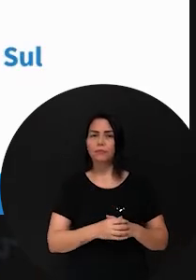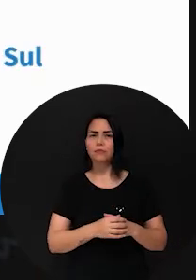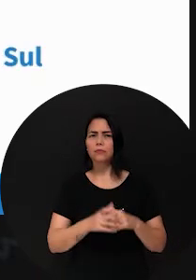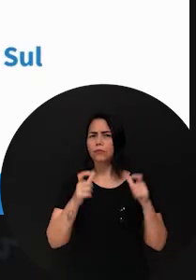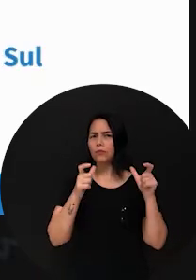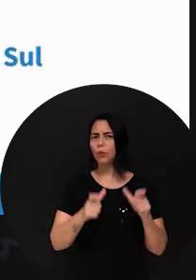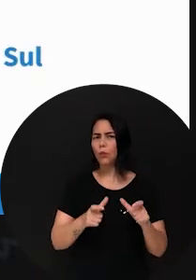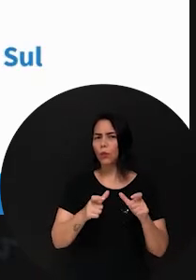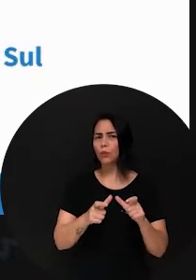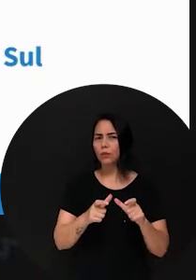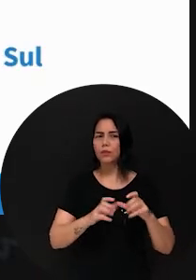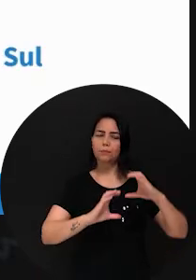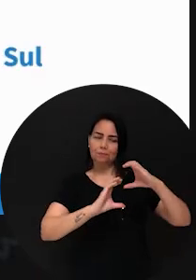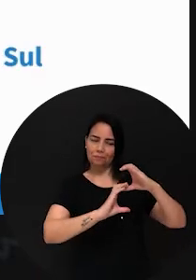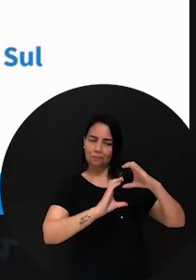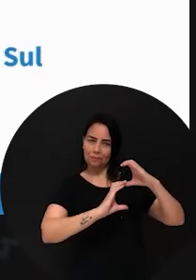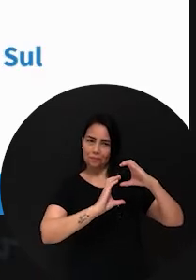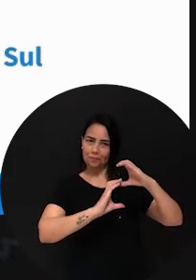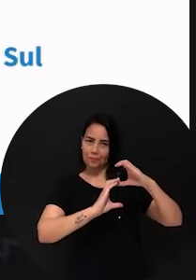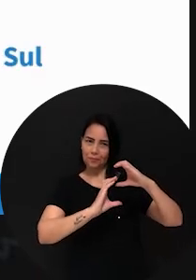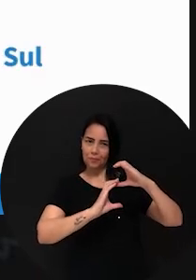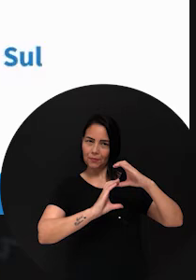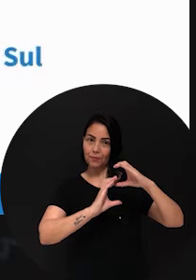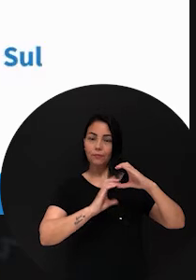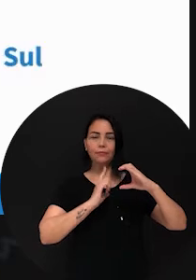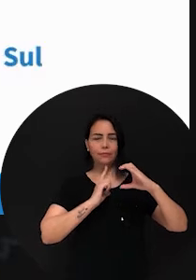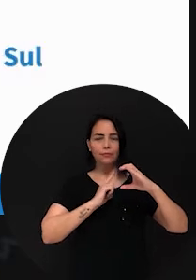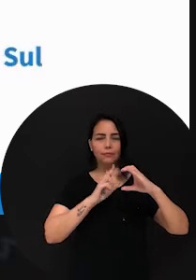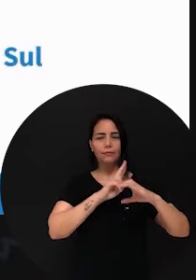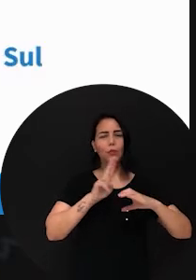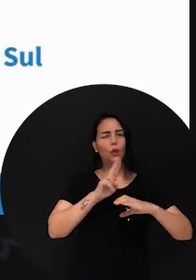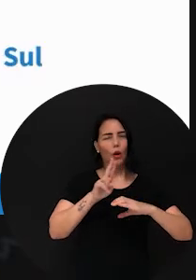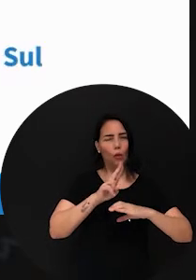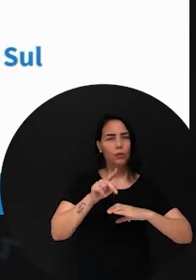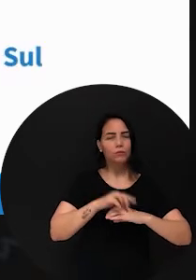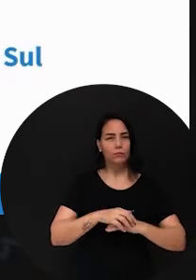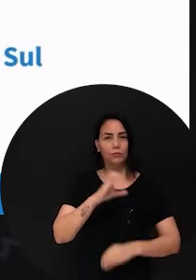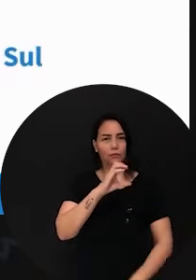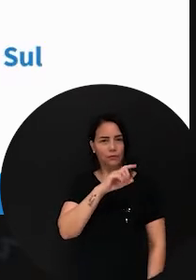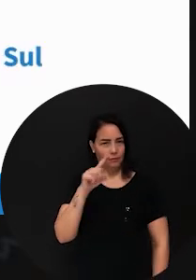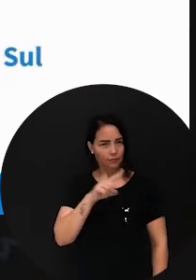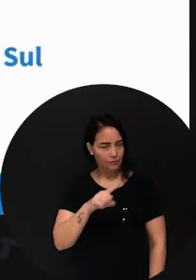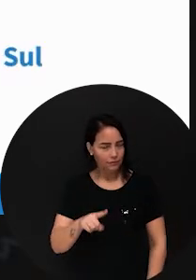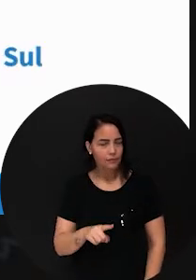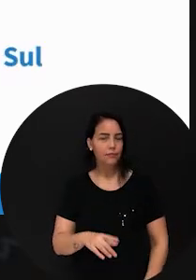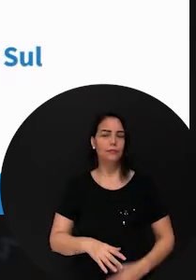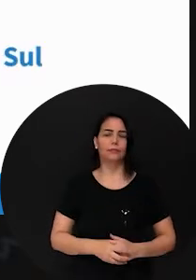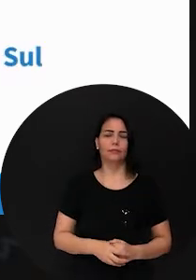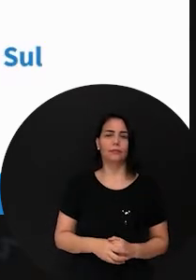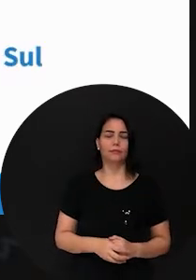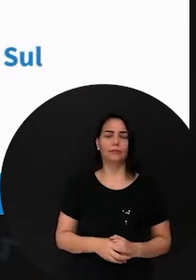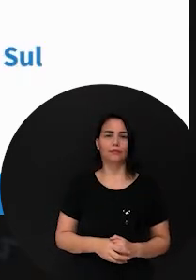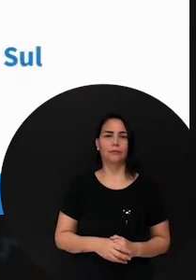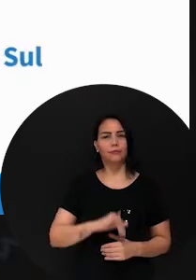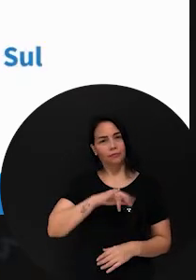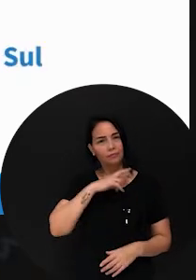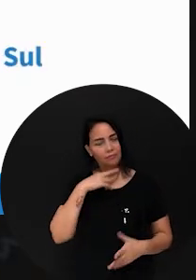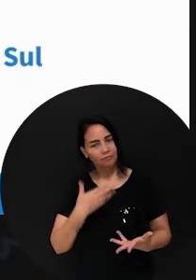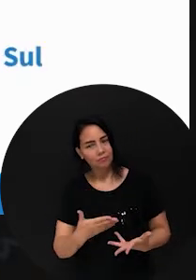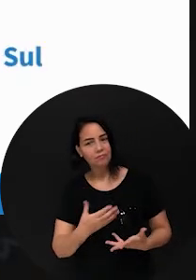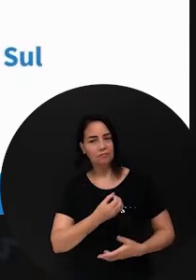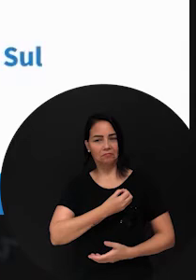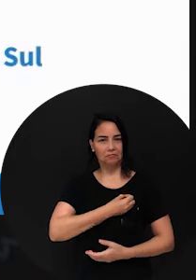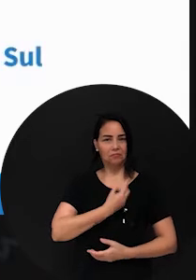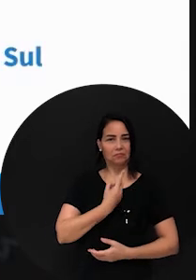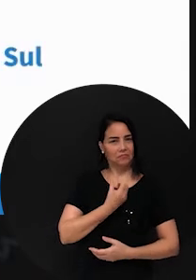Sociedade de Cultura Artística SCAR, né? Então, a gente tem o endereço Rua Jorge Chernevics, 160. Acredito